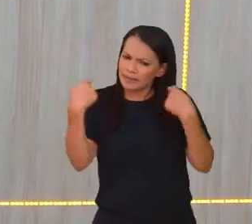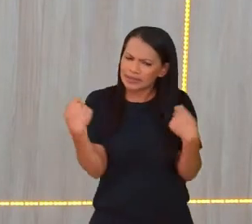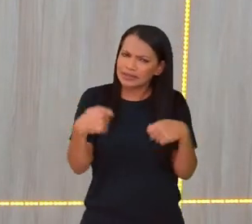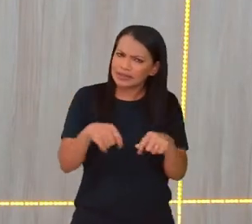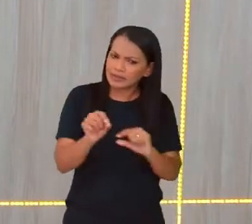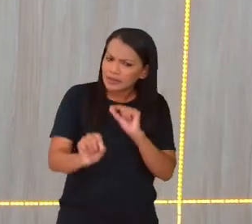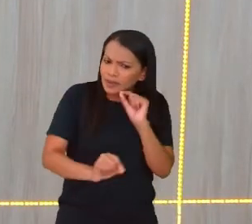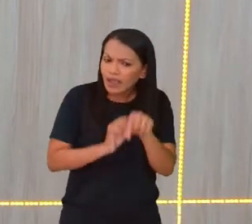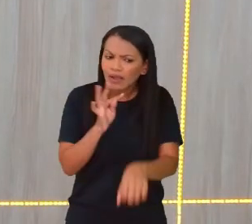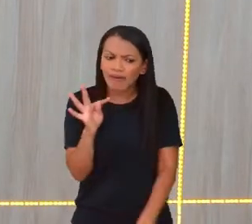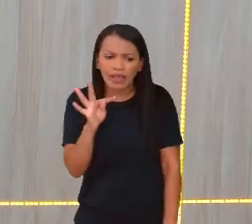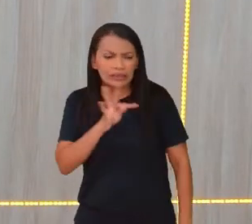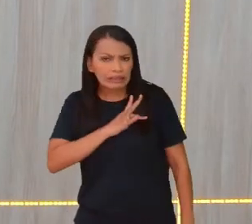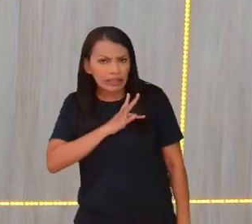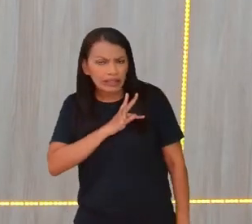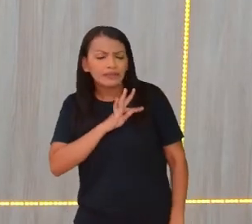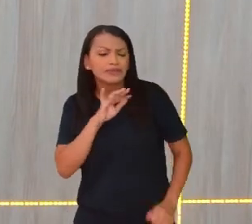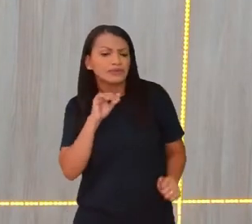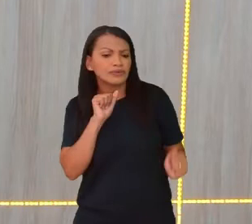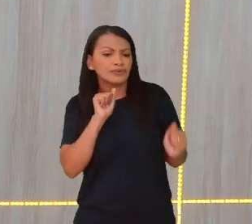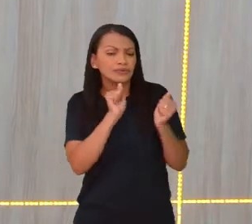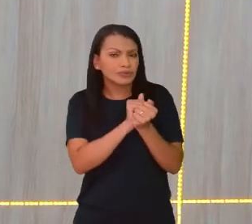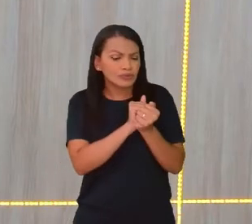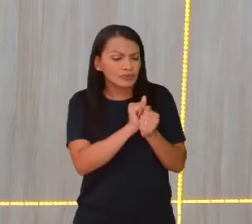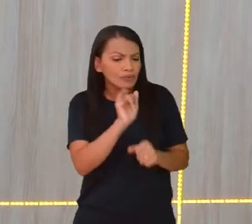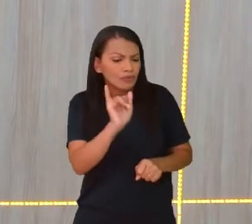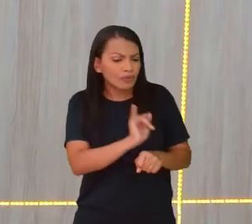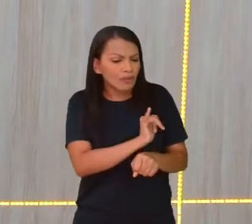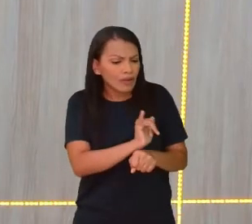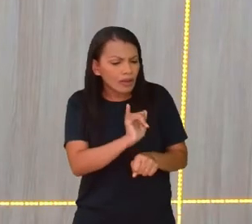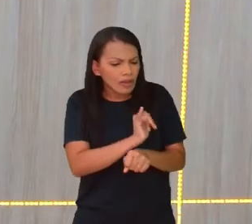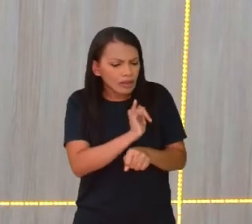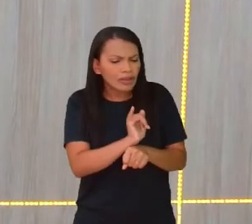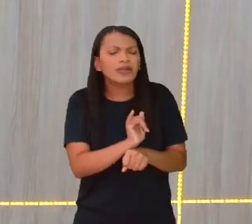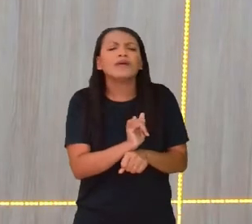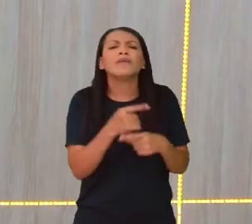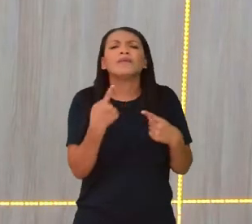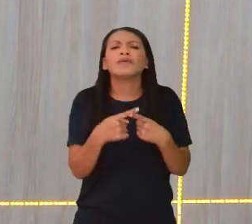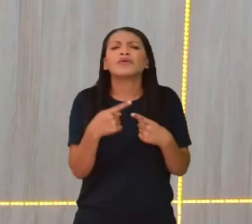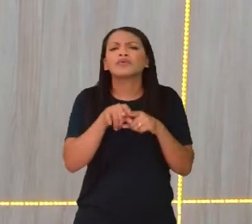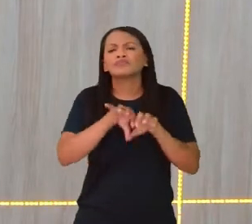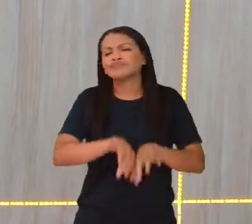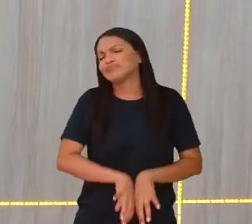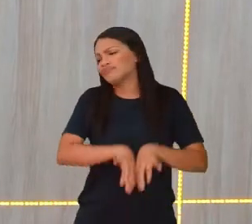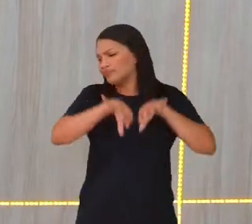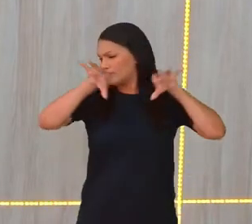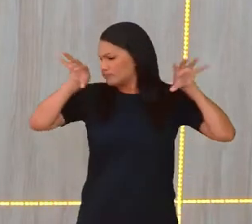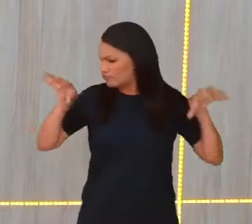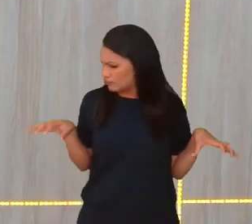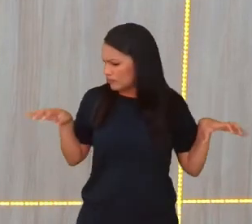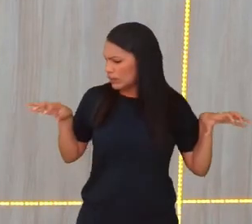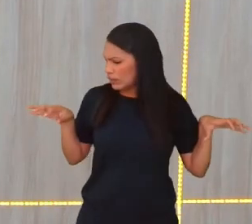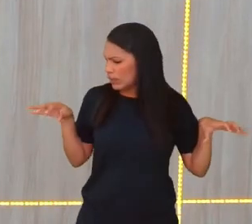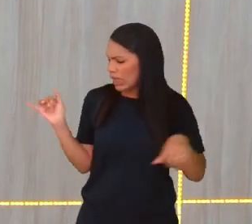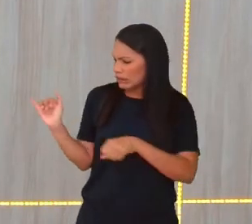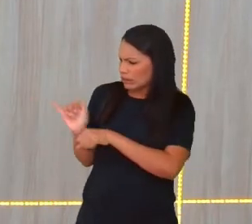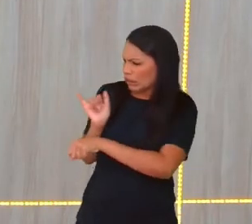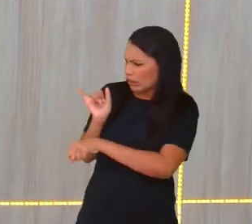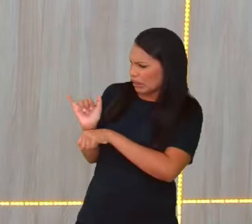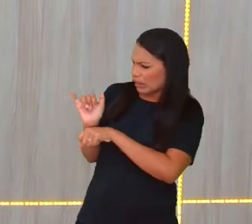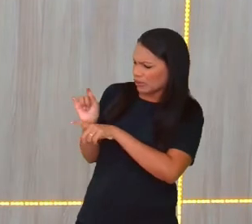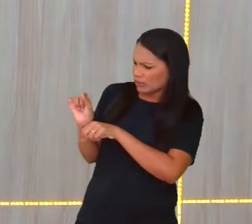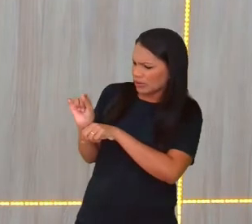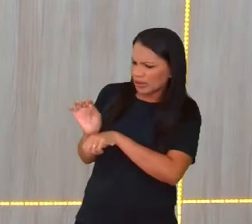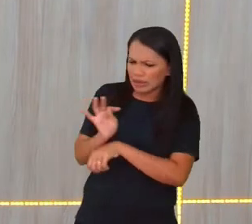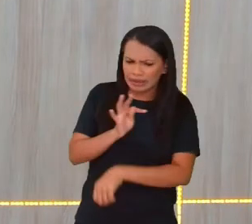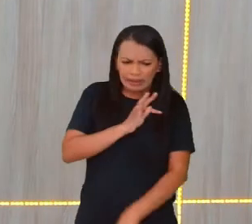alinhar a técnica, né, junto com a tática, porque os dois separados, a coisa meio que não vai funcionar muito, né? Imagina você ter